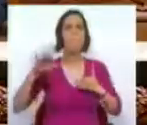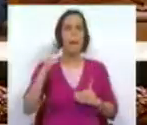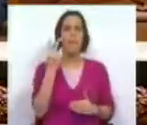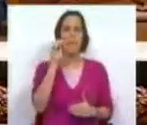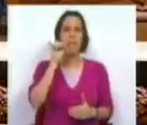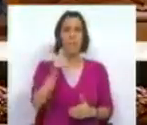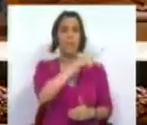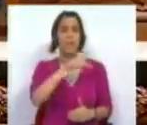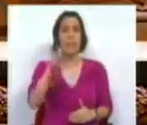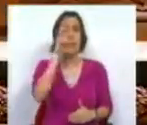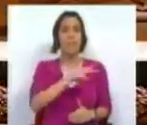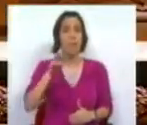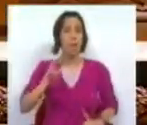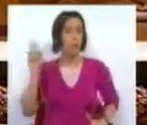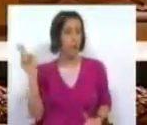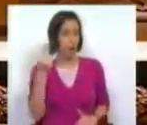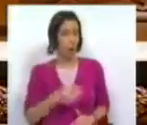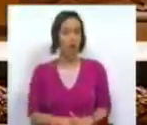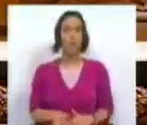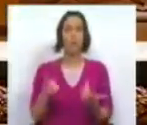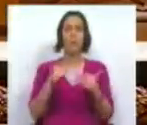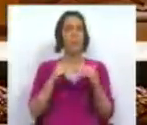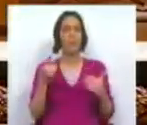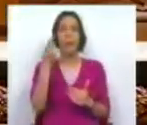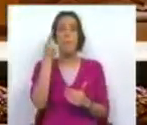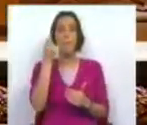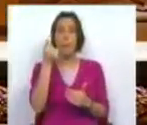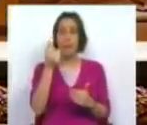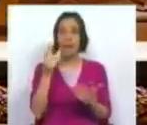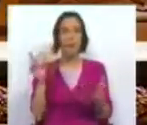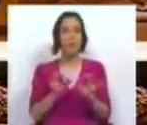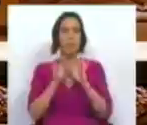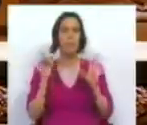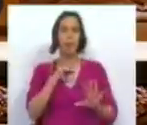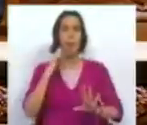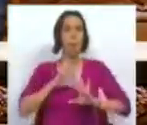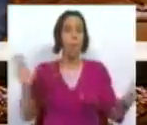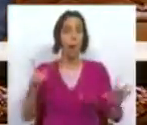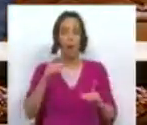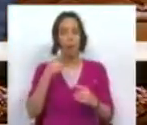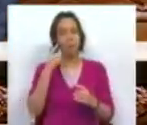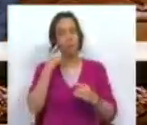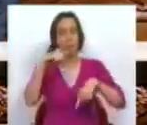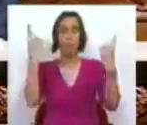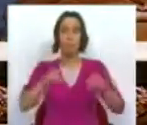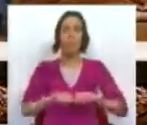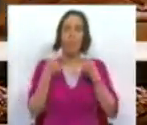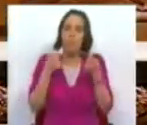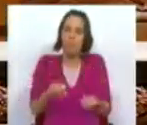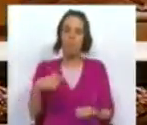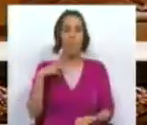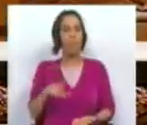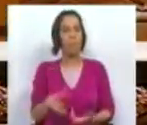superior a 3.100 milhões de euros. Uma escalada de preços sem paralelo na história do investimento público em